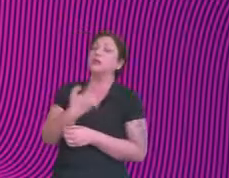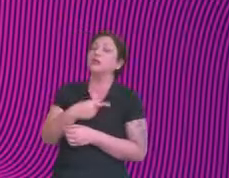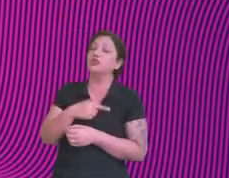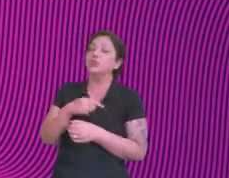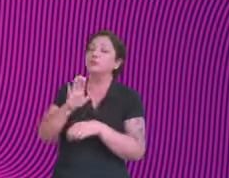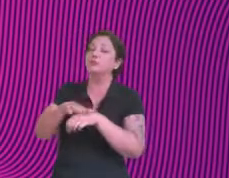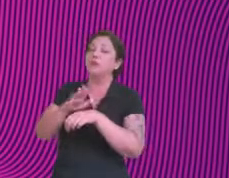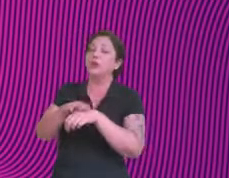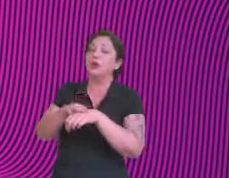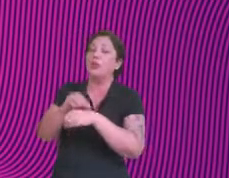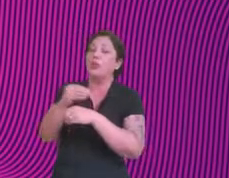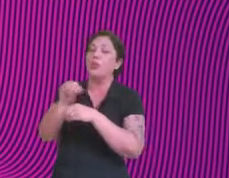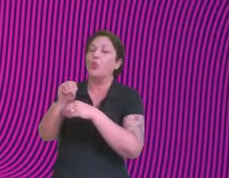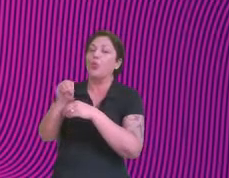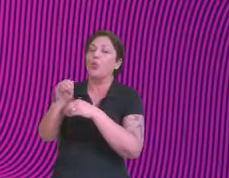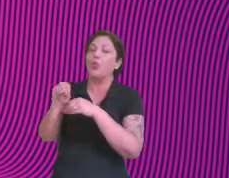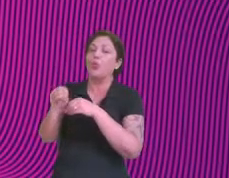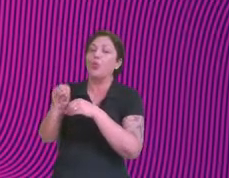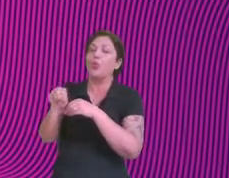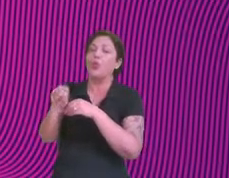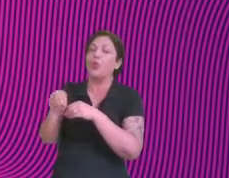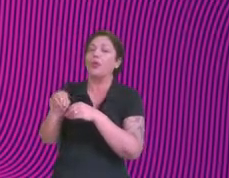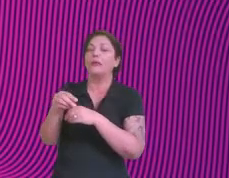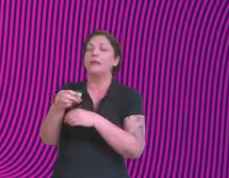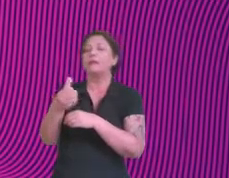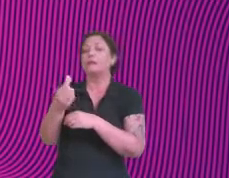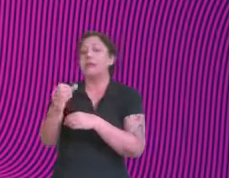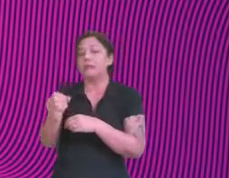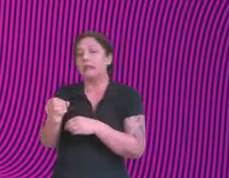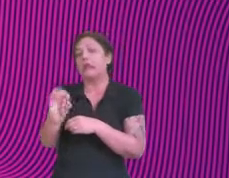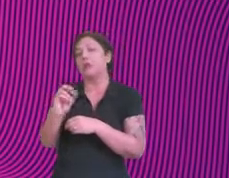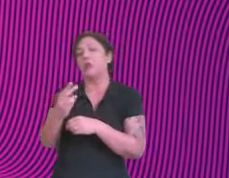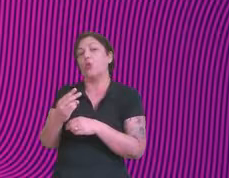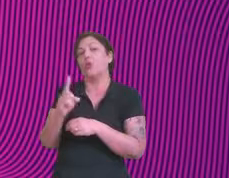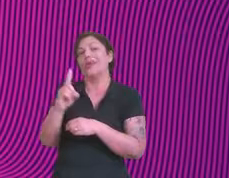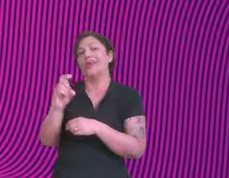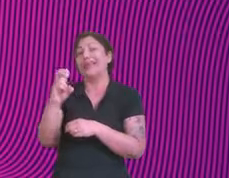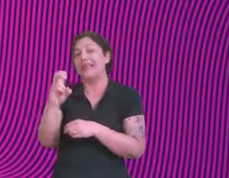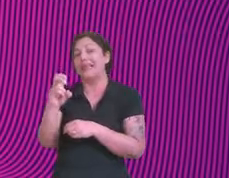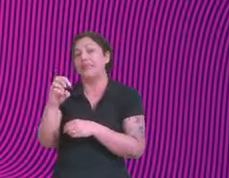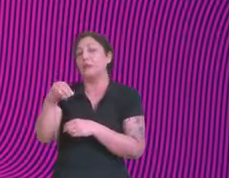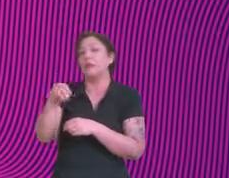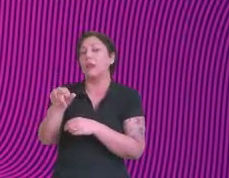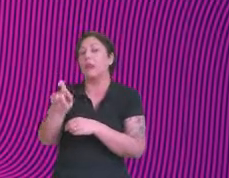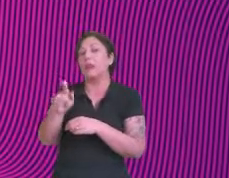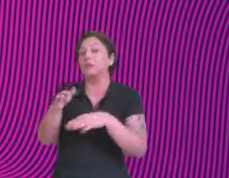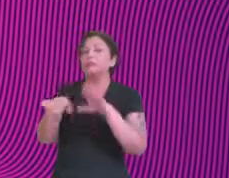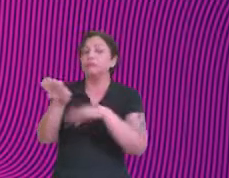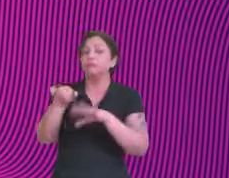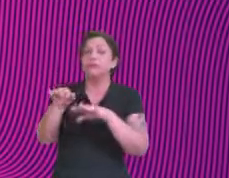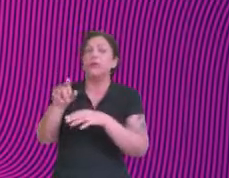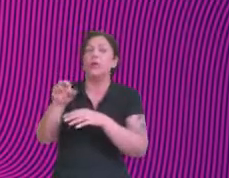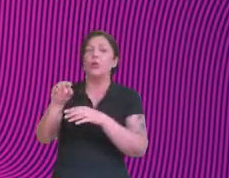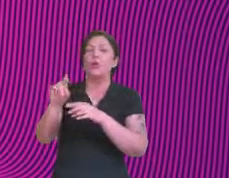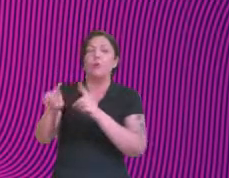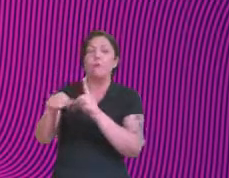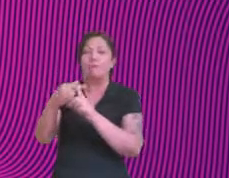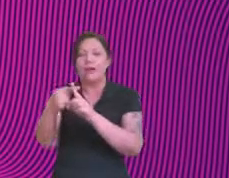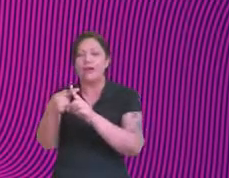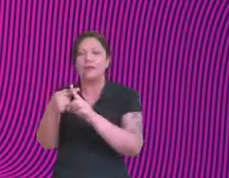que dar uma dose adicional, tá? De 15 a 20 miligramas, que é o tipo um repique da dose. Quando é 60, ele faz a dose